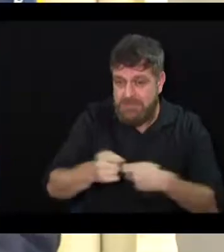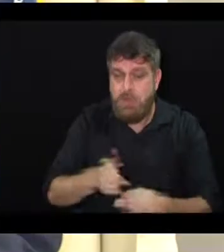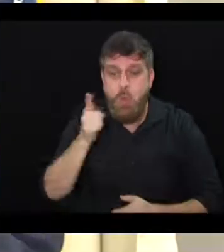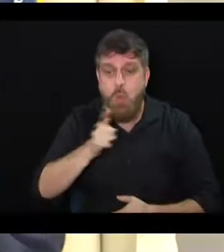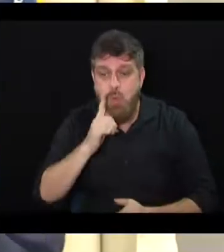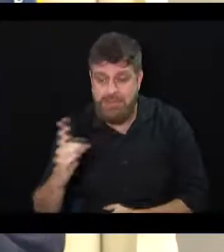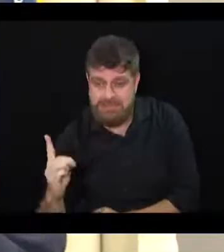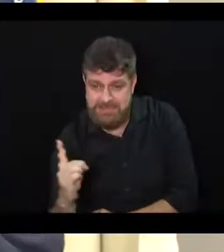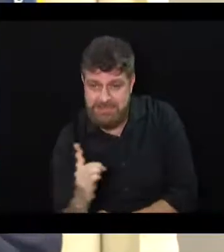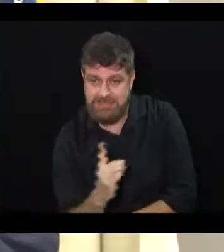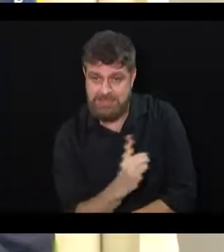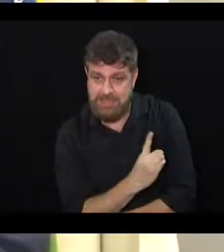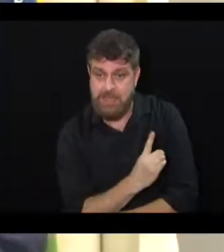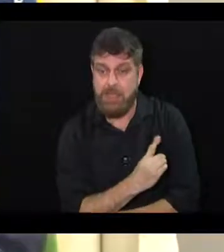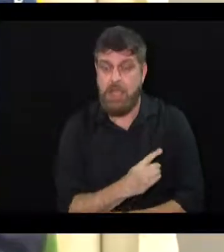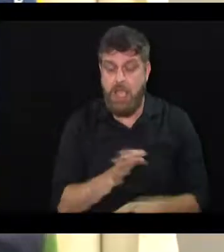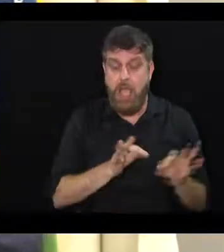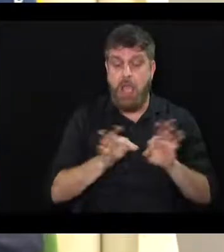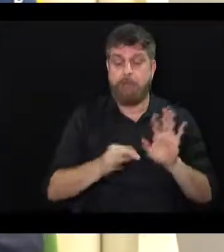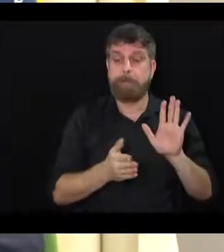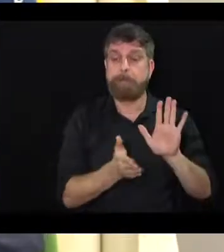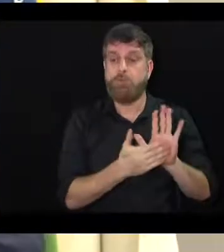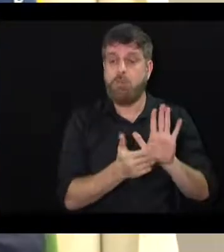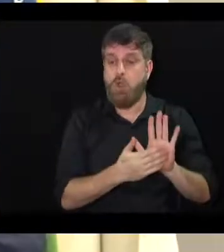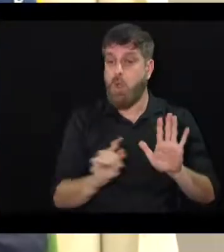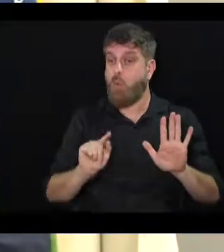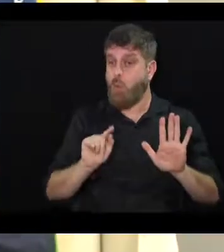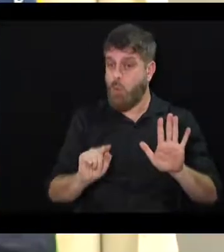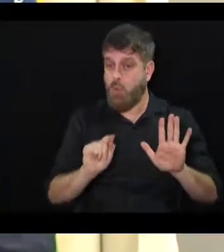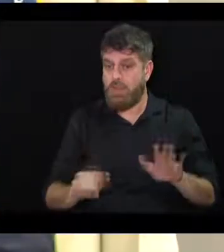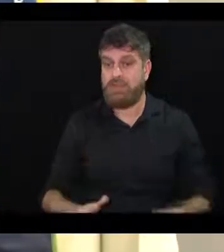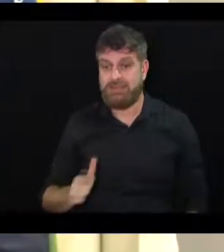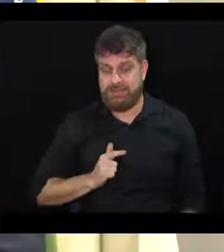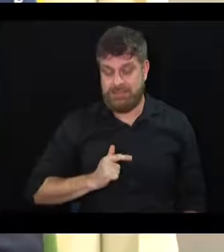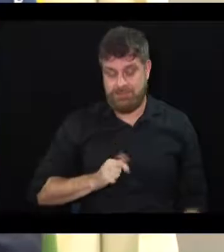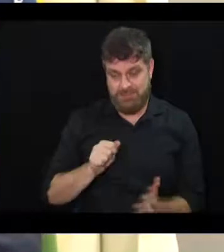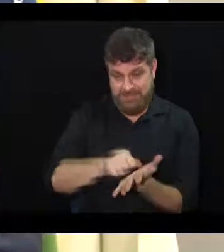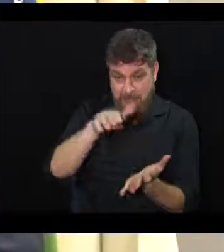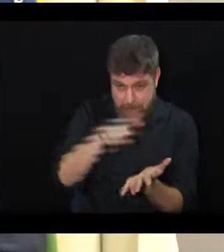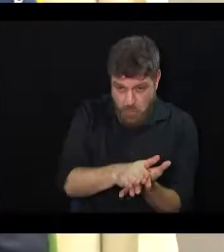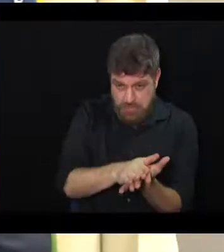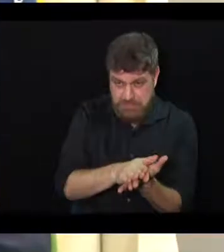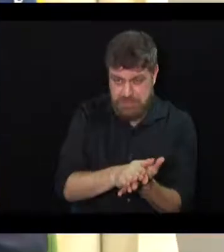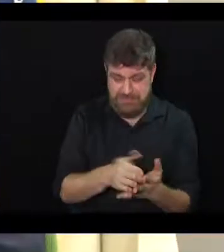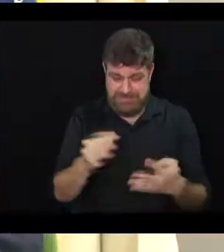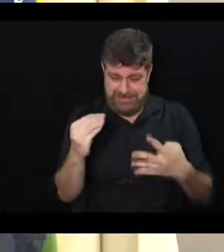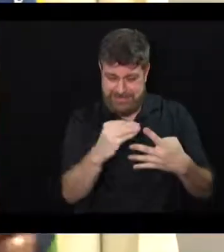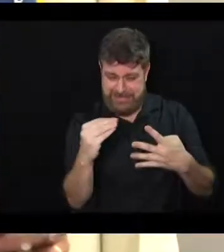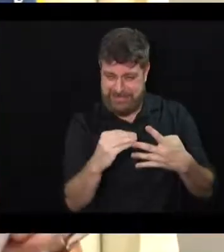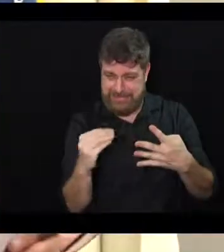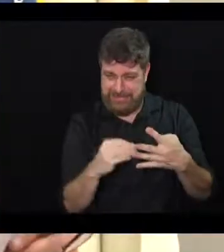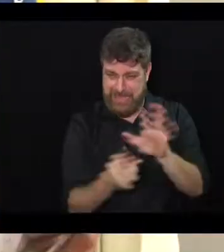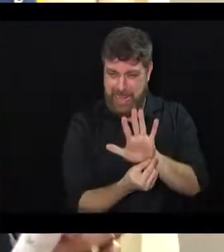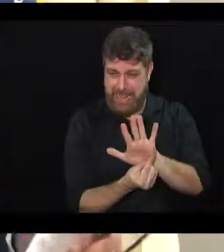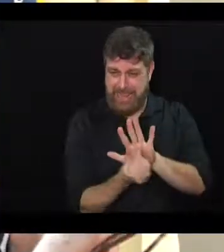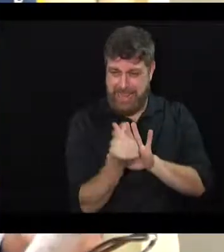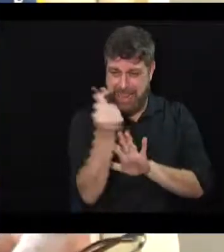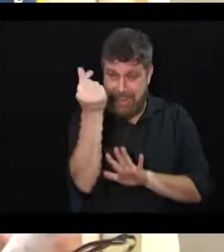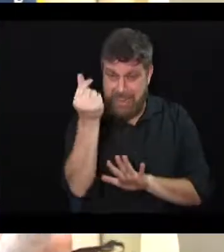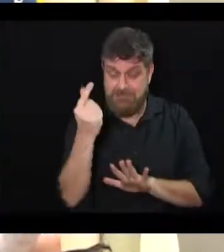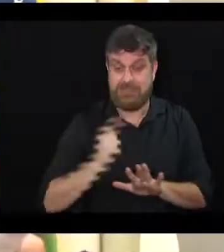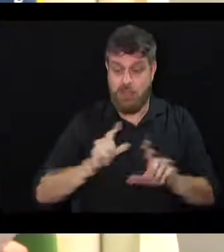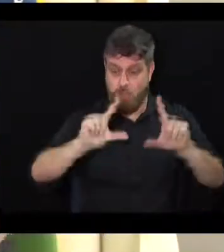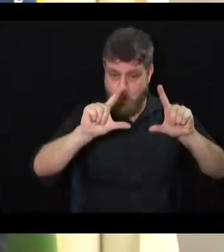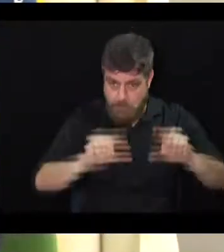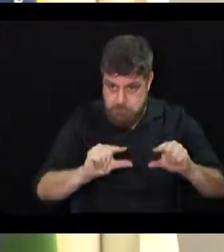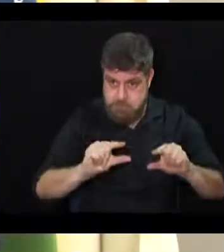que o projeto prevê é um desconto da multa e juros incidentes sobre o valor principal